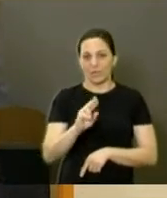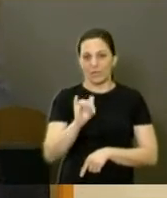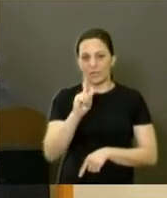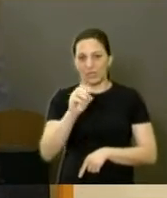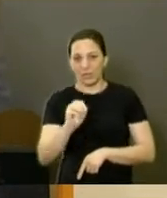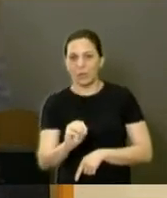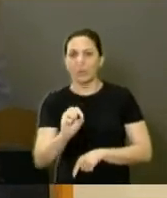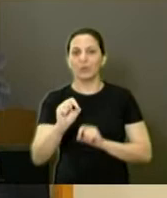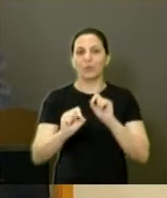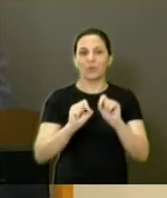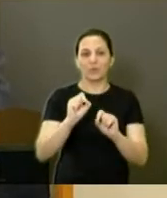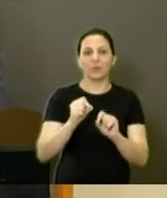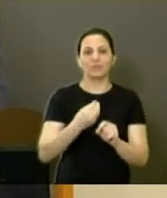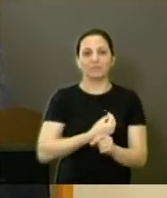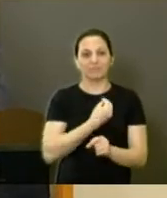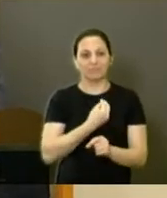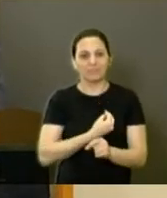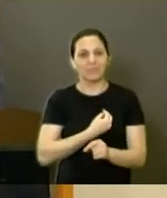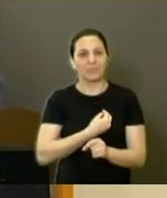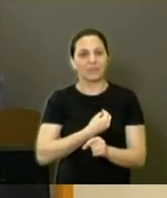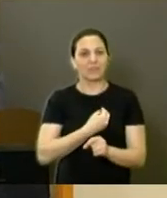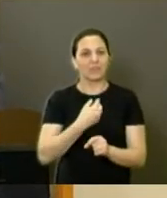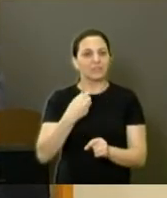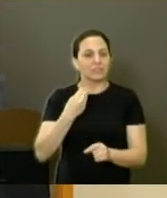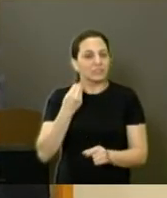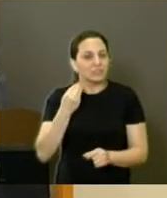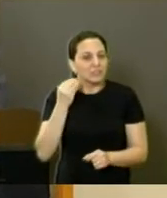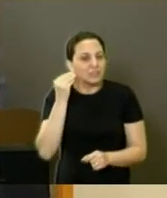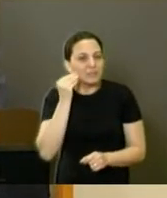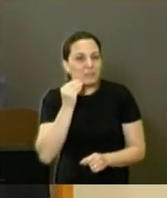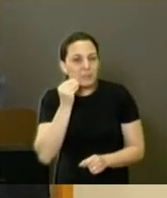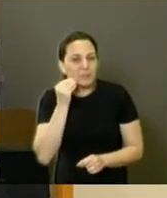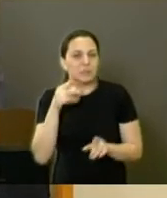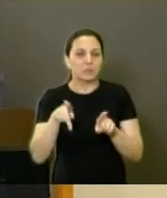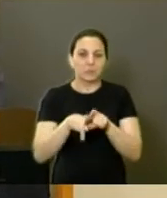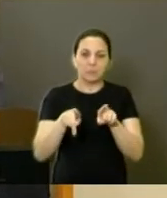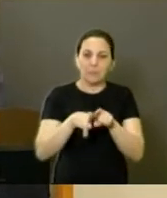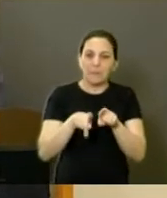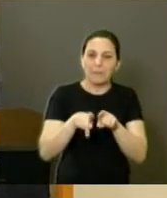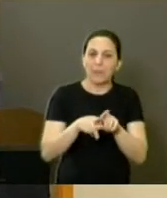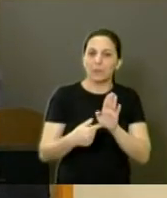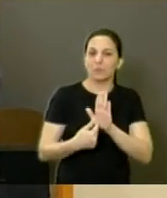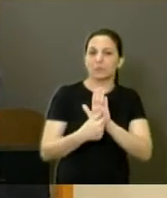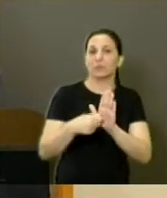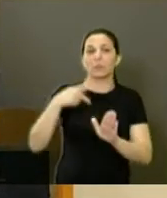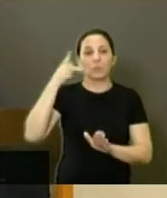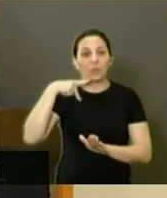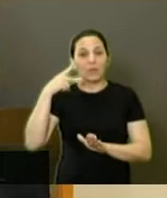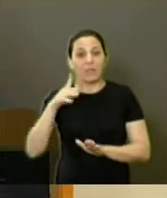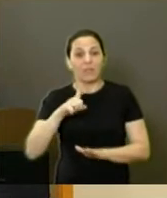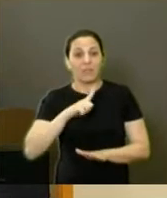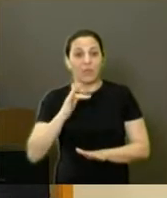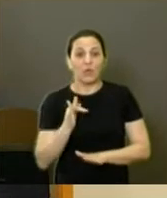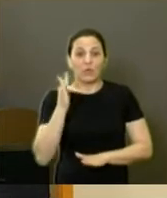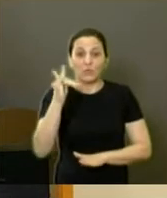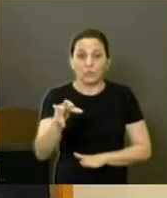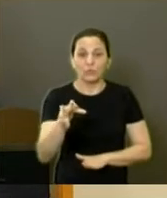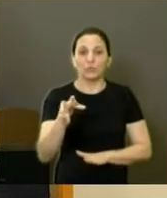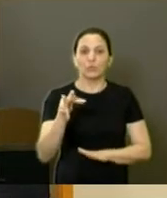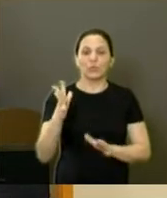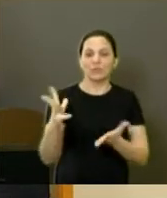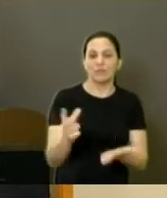que a gente deu e correu atrás nessas eleições e nas outras, mostrando para todos nós que a política ainda tem futuro, tem solução, tem